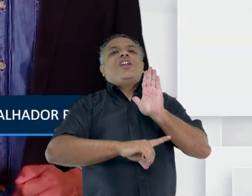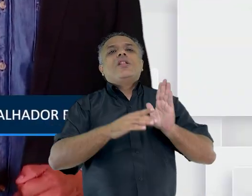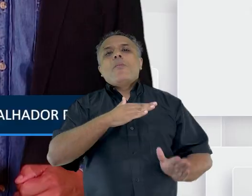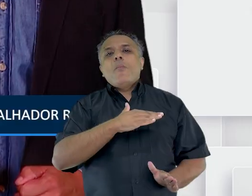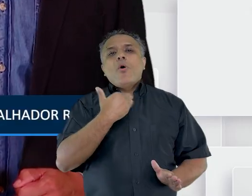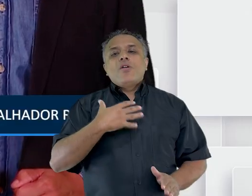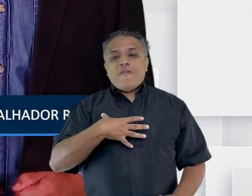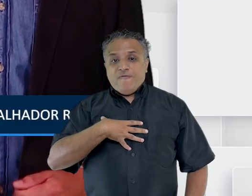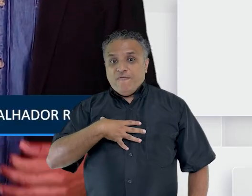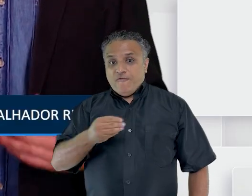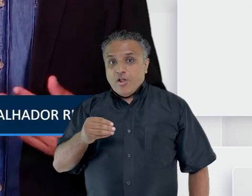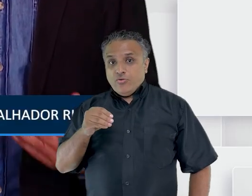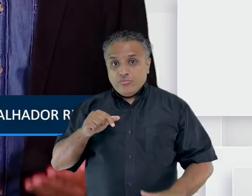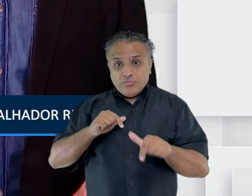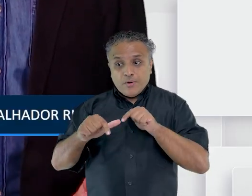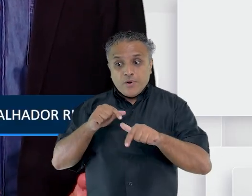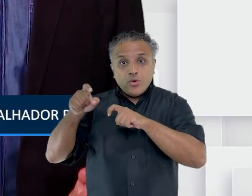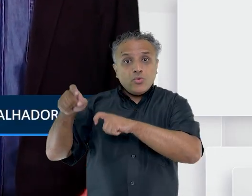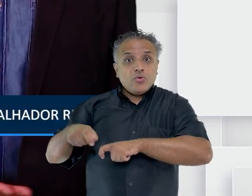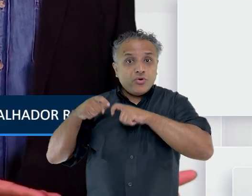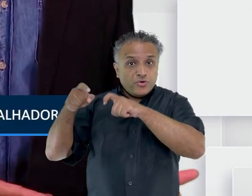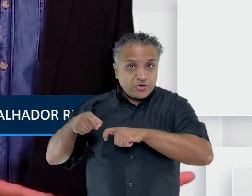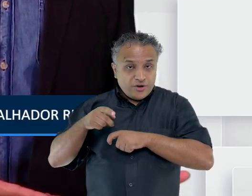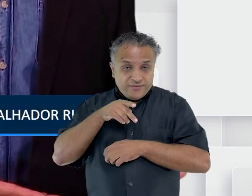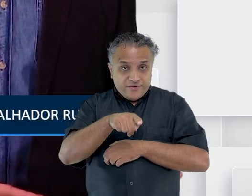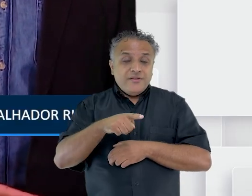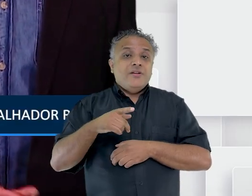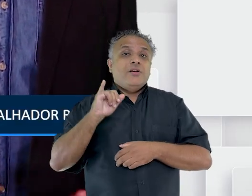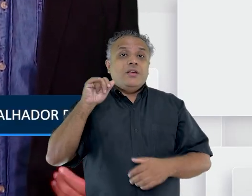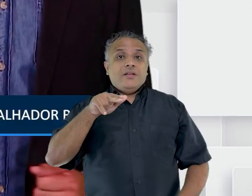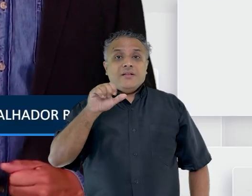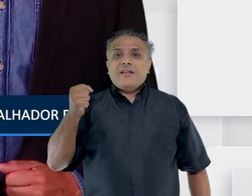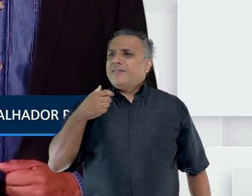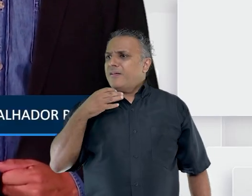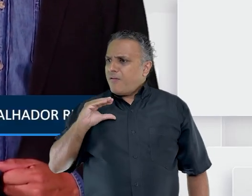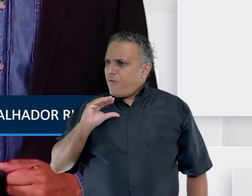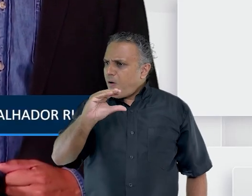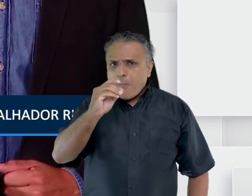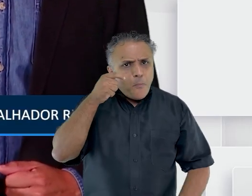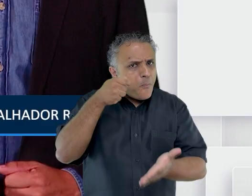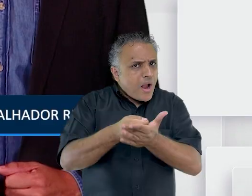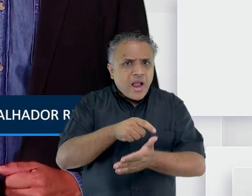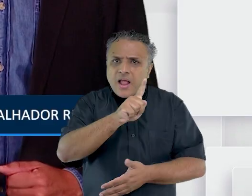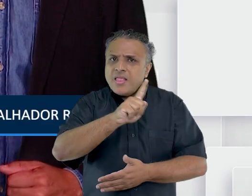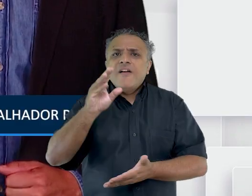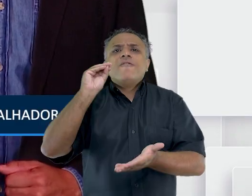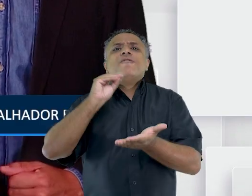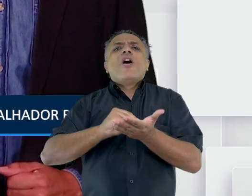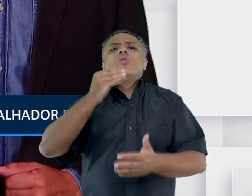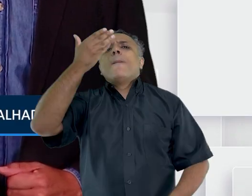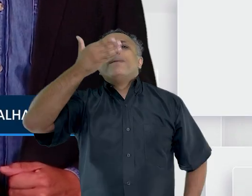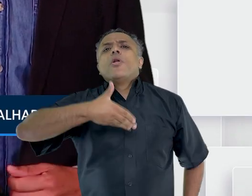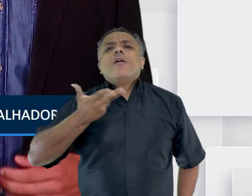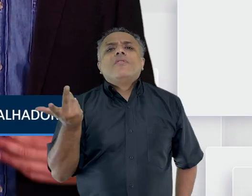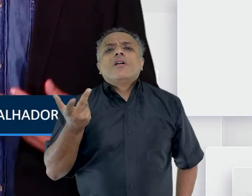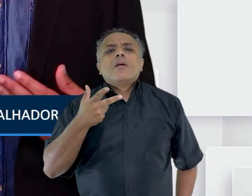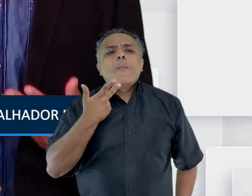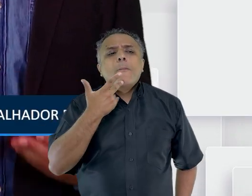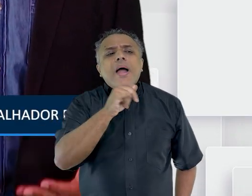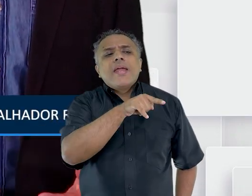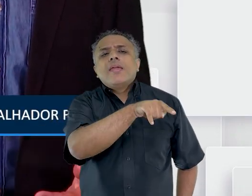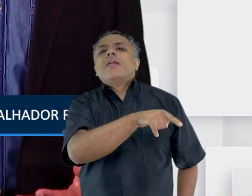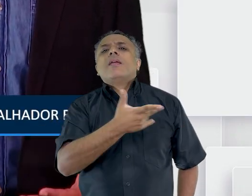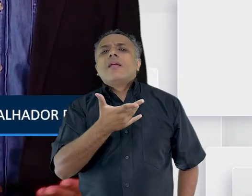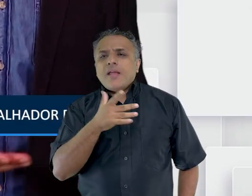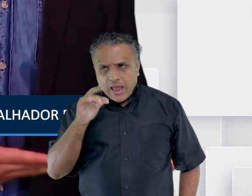de um trabalhador rural. O INSS havia negado o benefício, alegando falta de provas de que o pai do requerente era